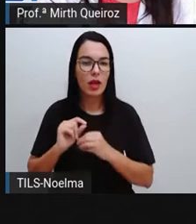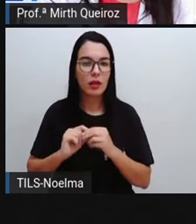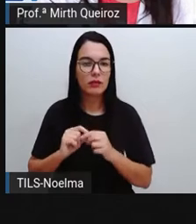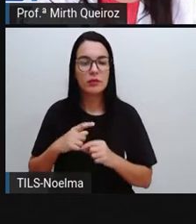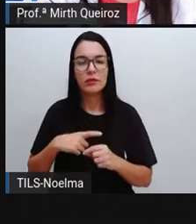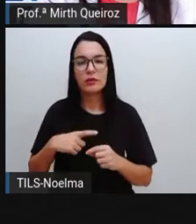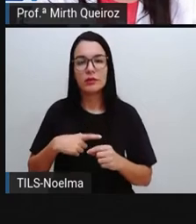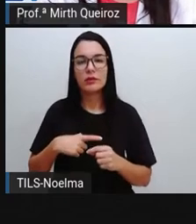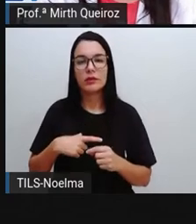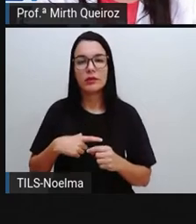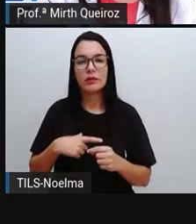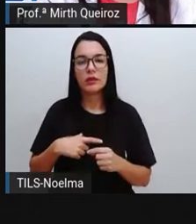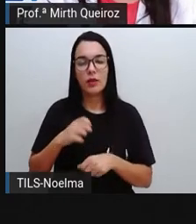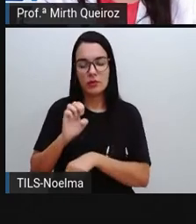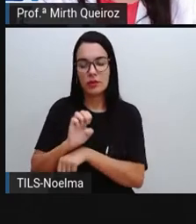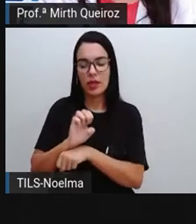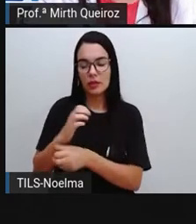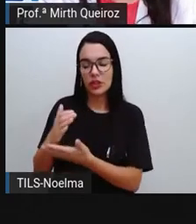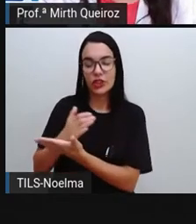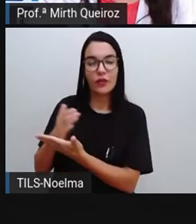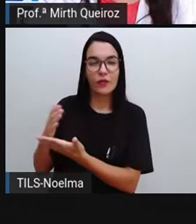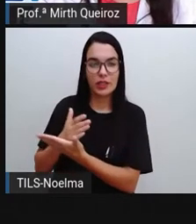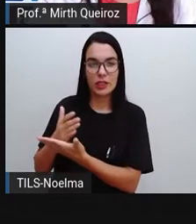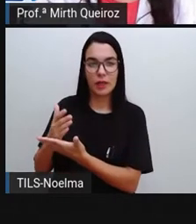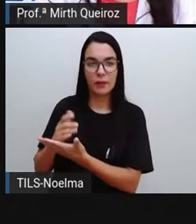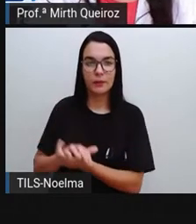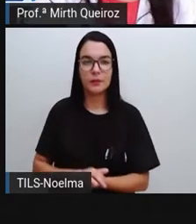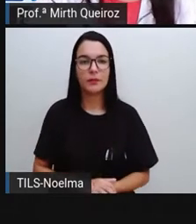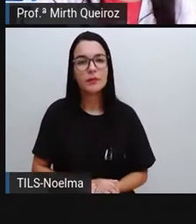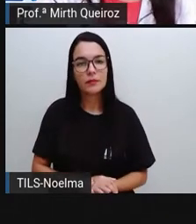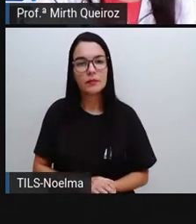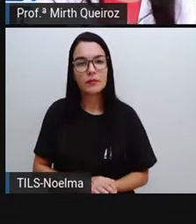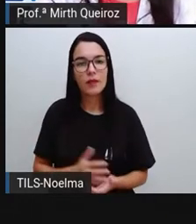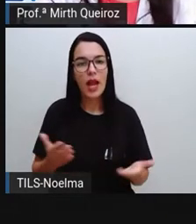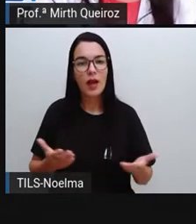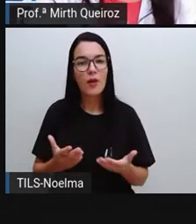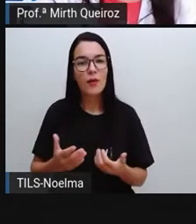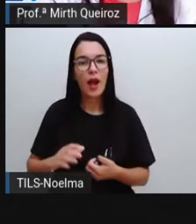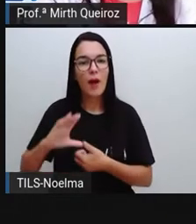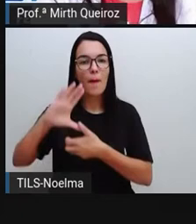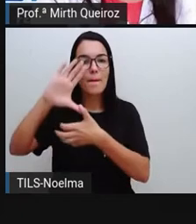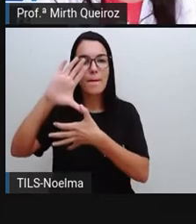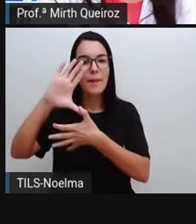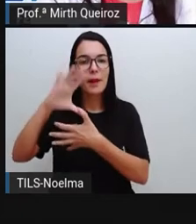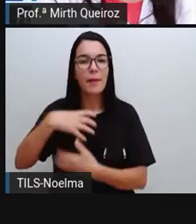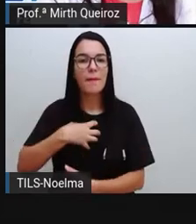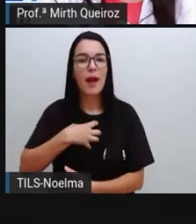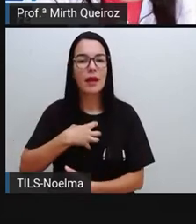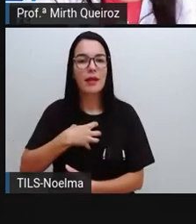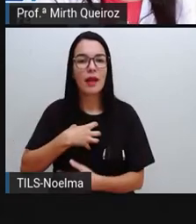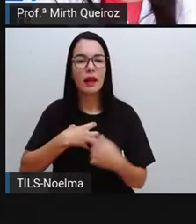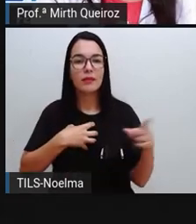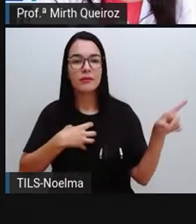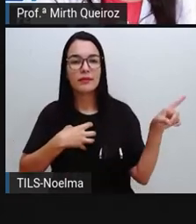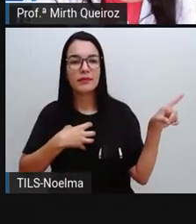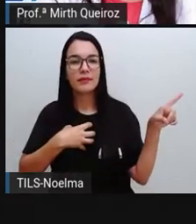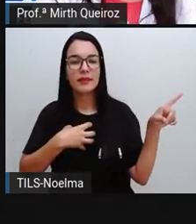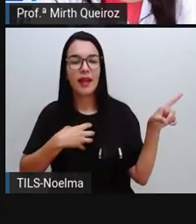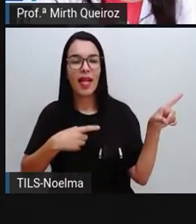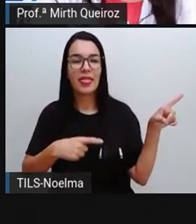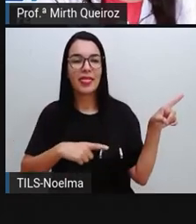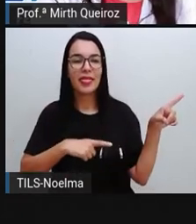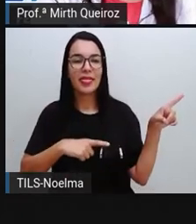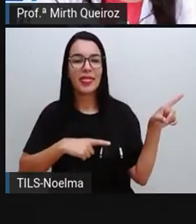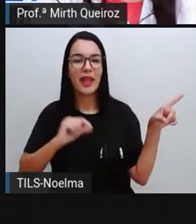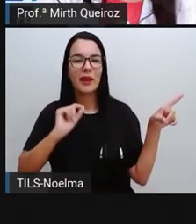os estados que fazem divisa, certo? E no mapa da Bahia, o que, que dá para a gente observar aqui? No mapa da Bahia,